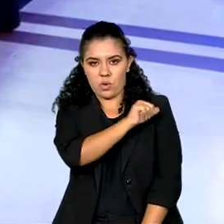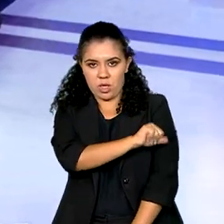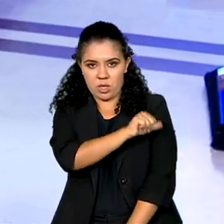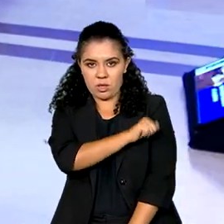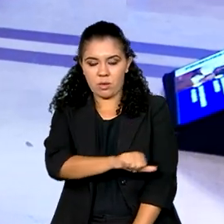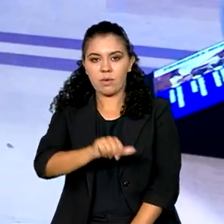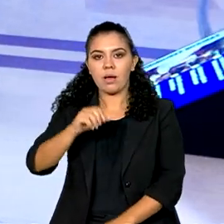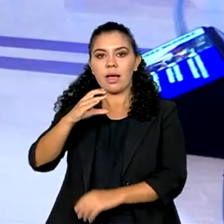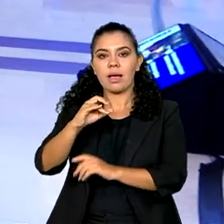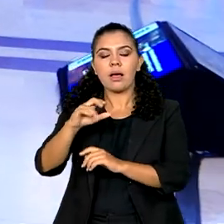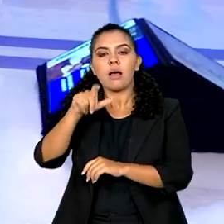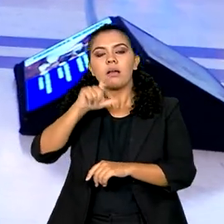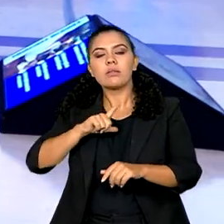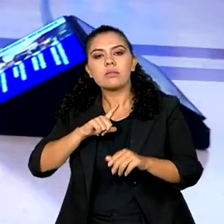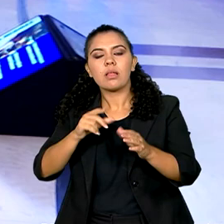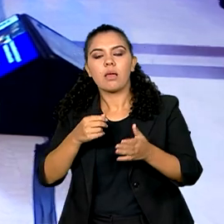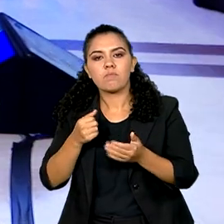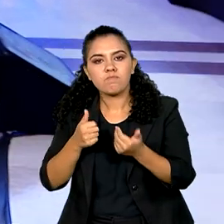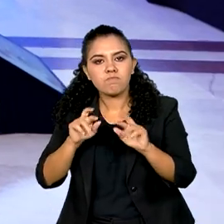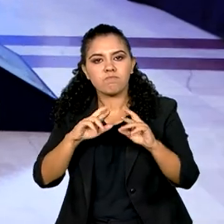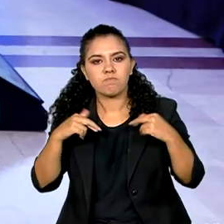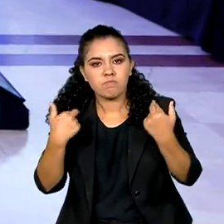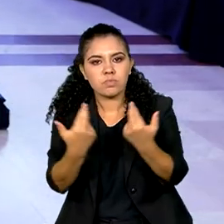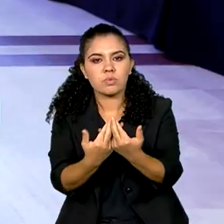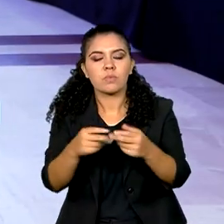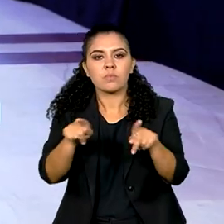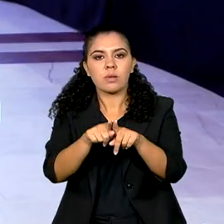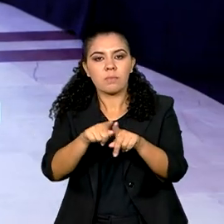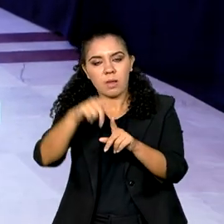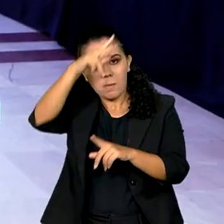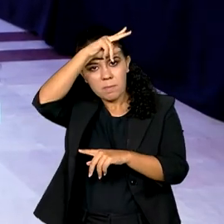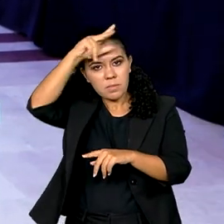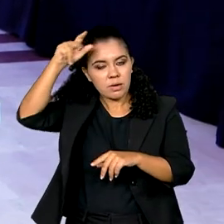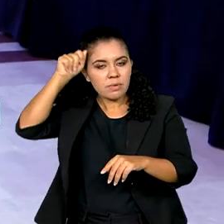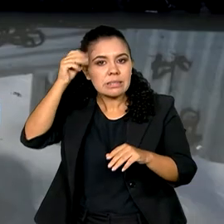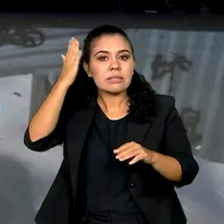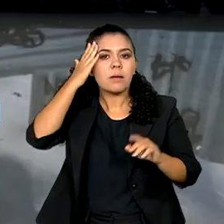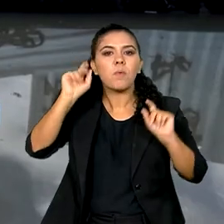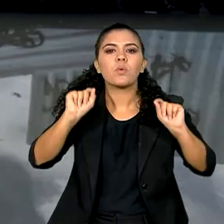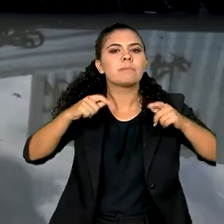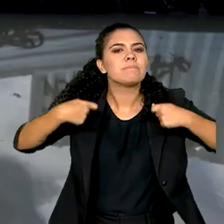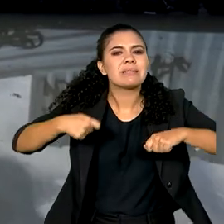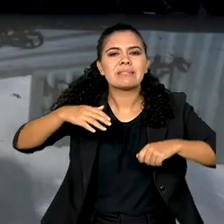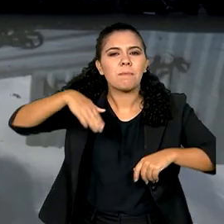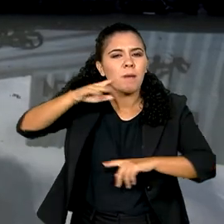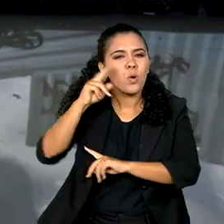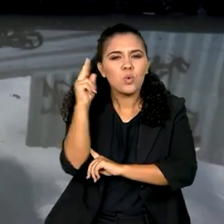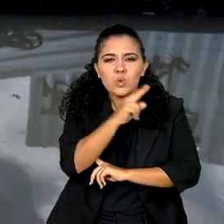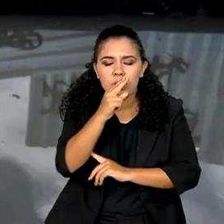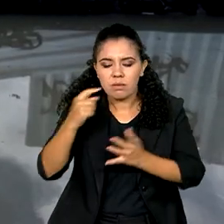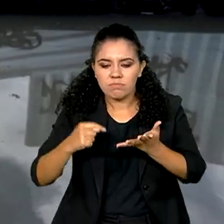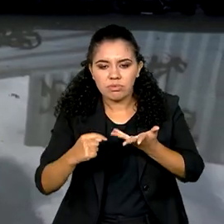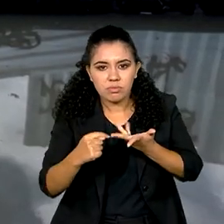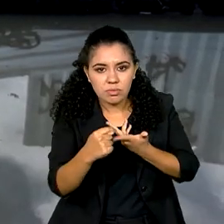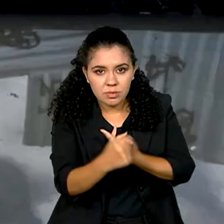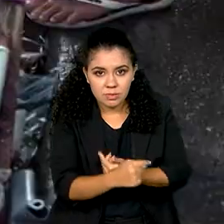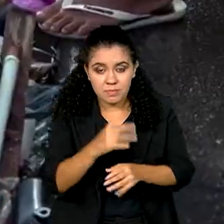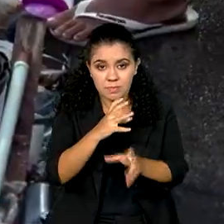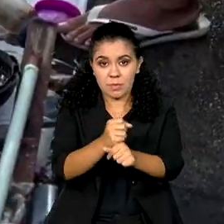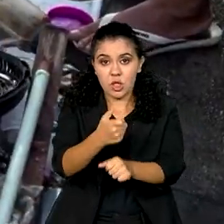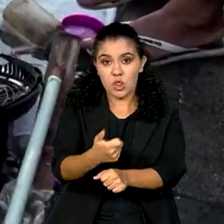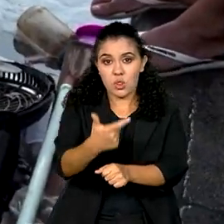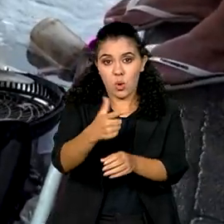federal se reuniram com prefeitos de cidades do Grande Rio para ouvir as demandas mais urgentes. Pelo menos 12 municípios do estado do Rio de